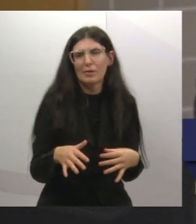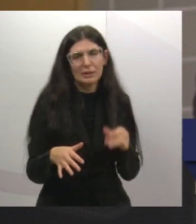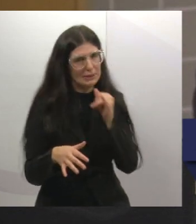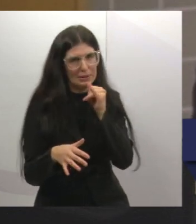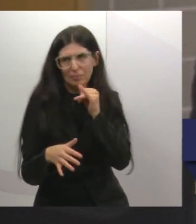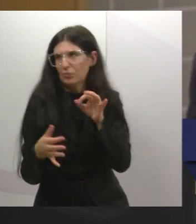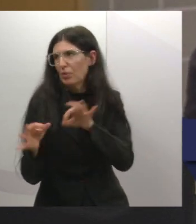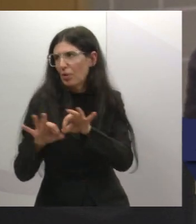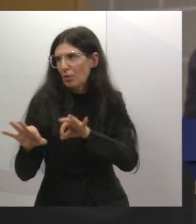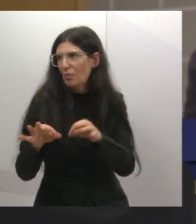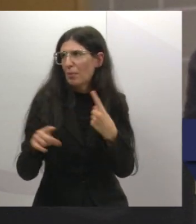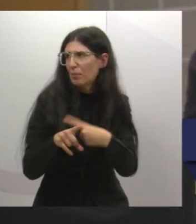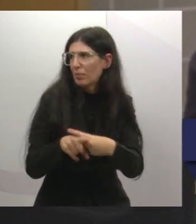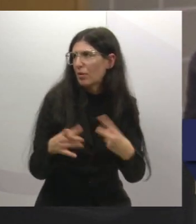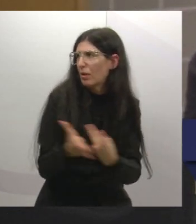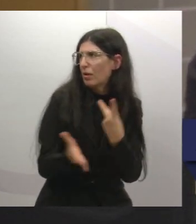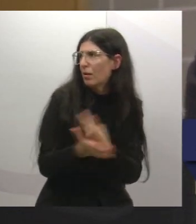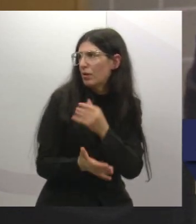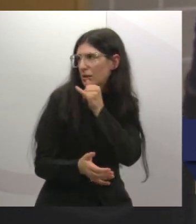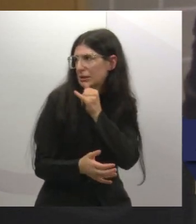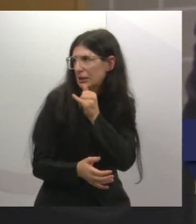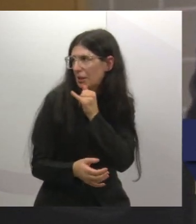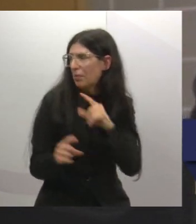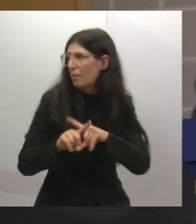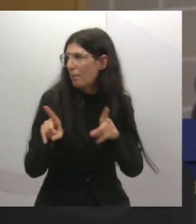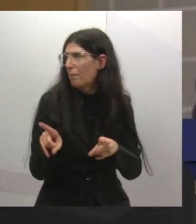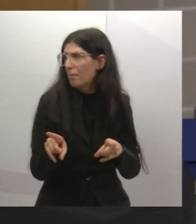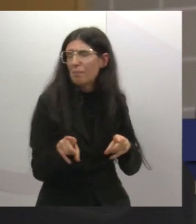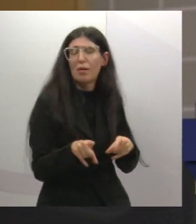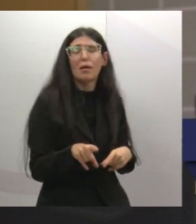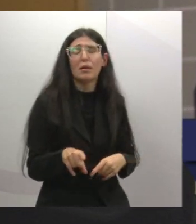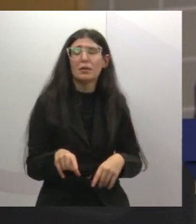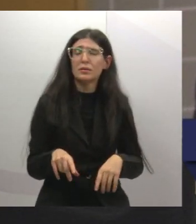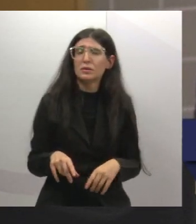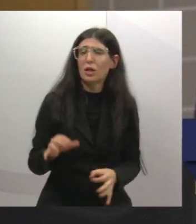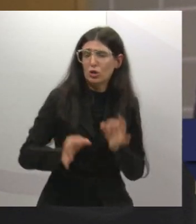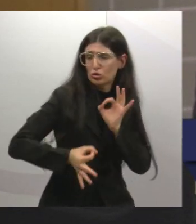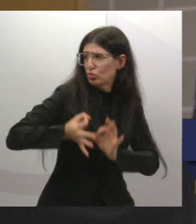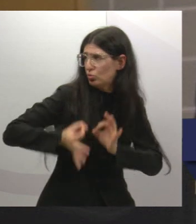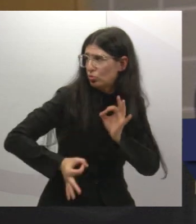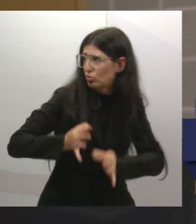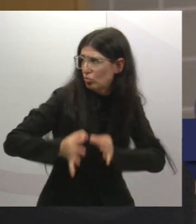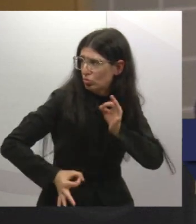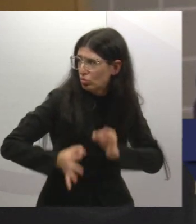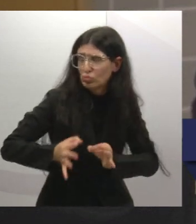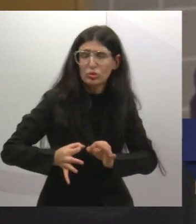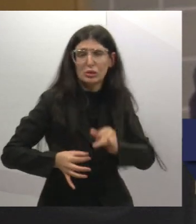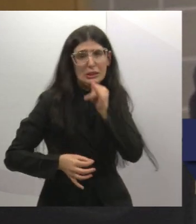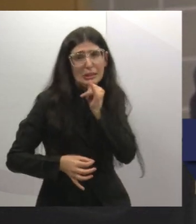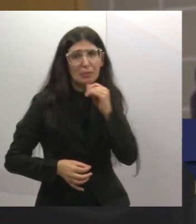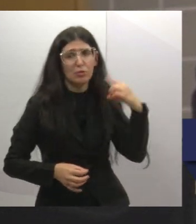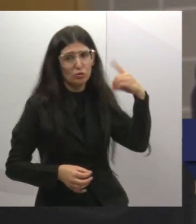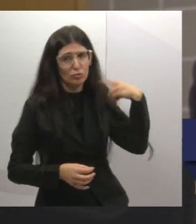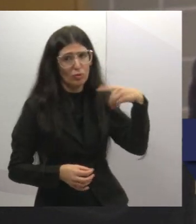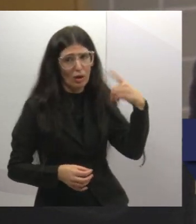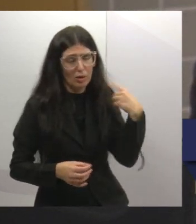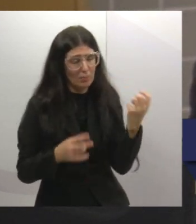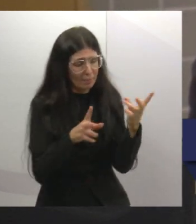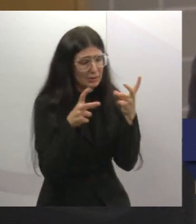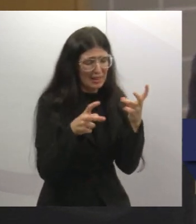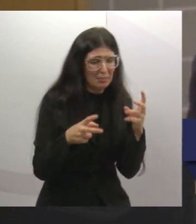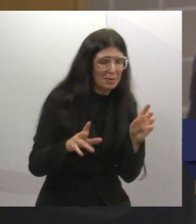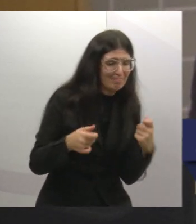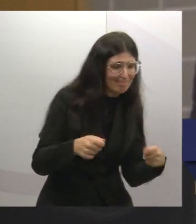o trâmite jurídico entre o município para identificar os valores que têm que ser